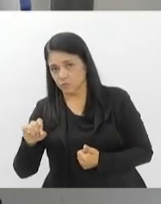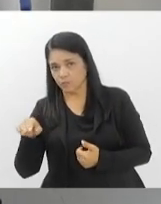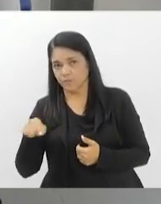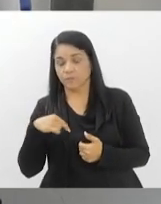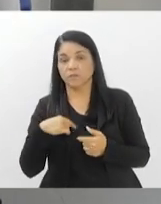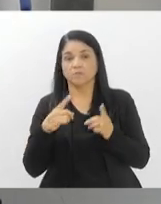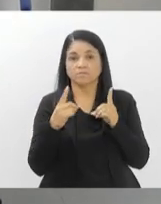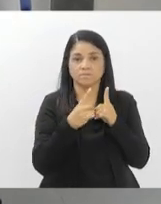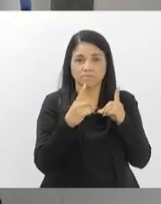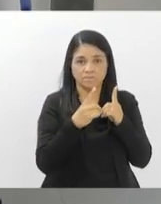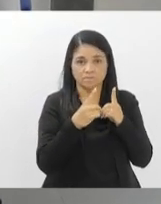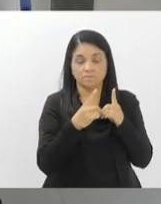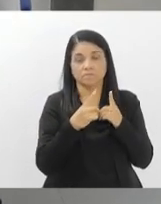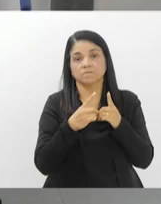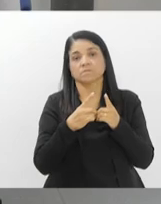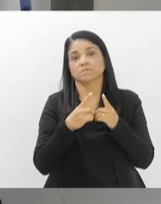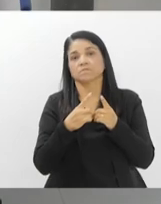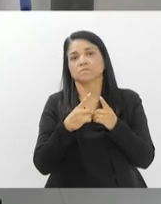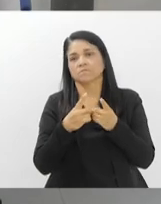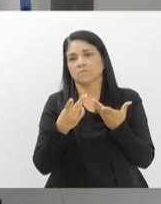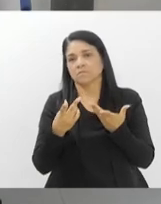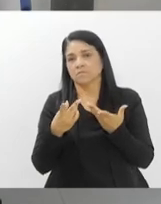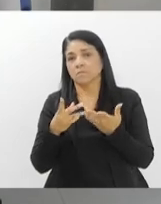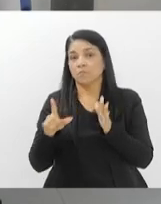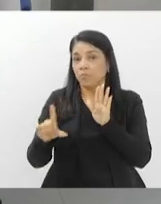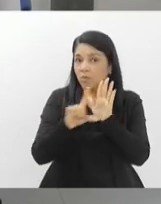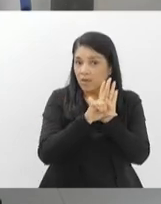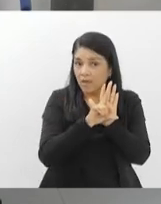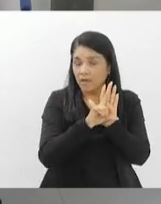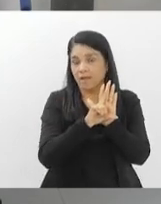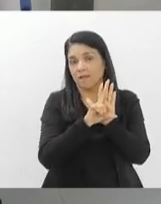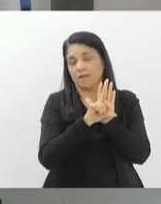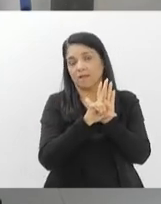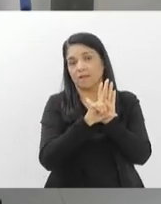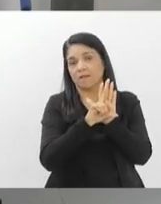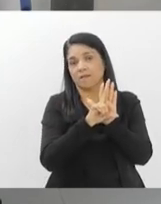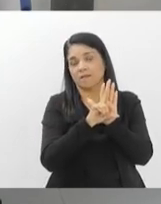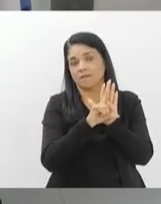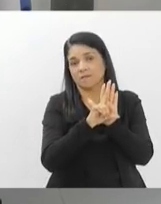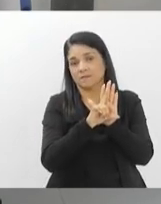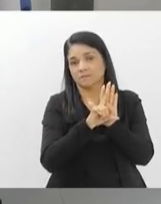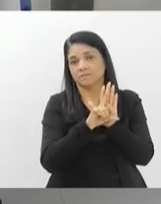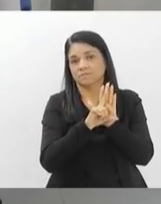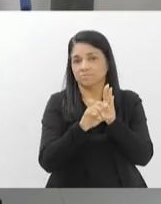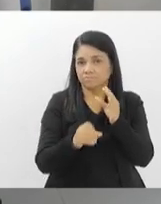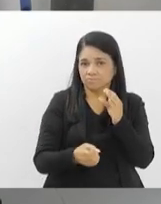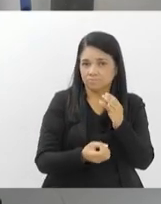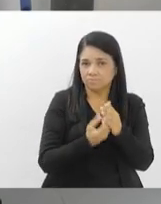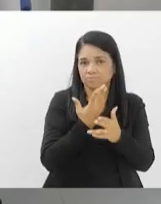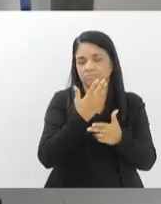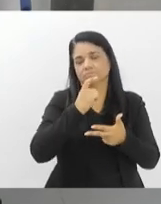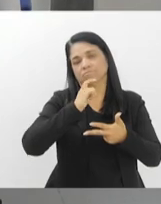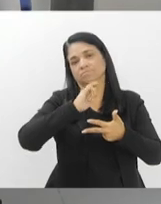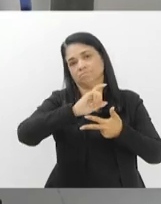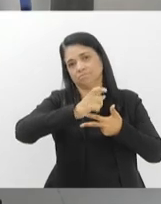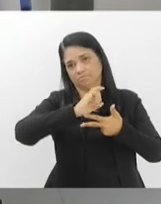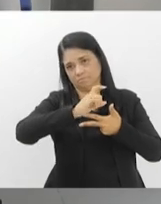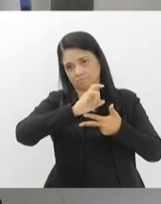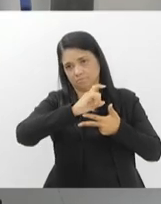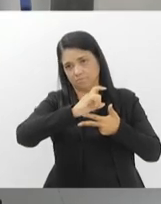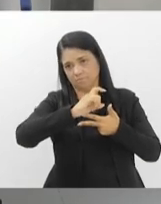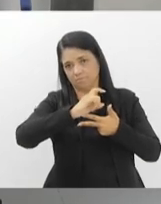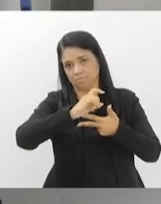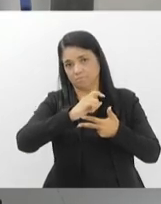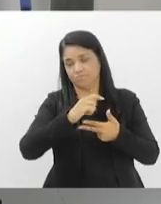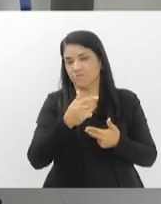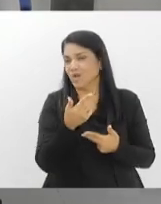e previdenciários têm que ser por lei própria, de autoria originária, competência originária do Poder Executivo. Não, mas isso não